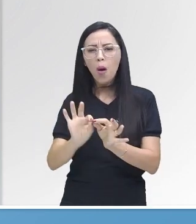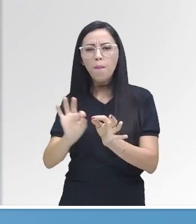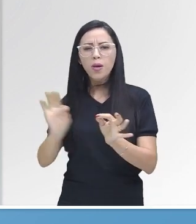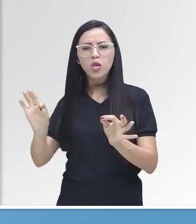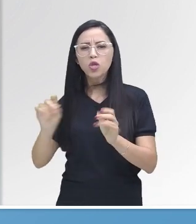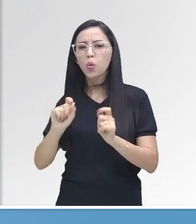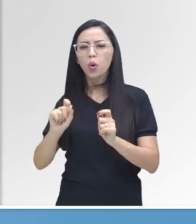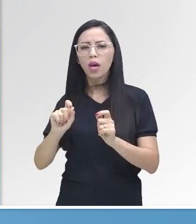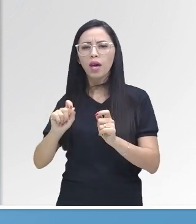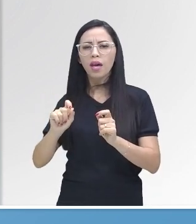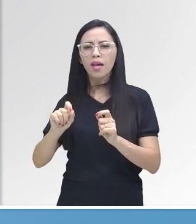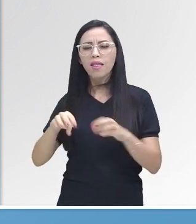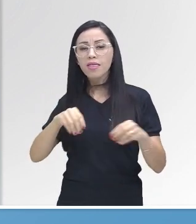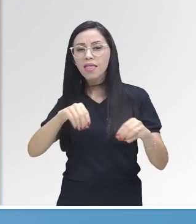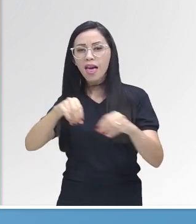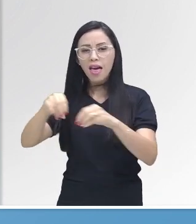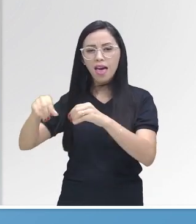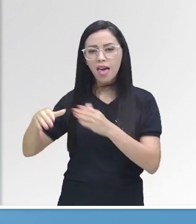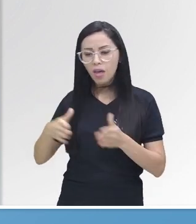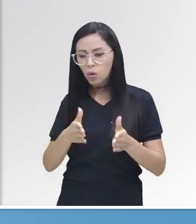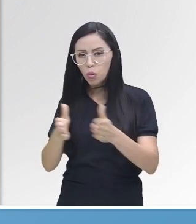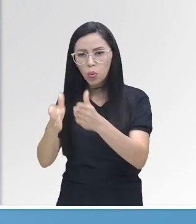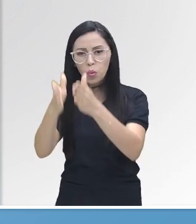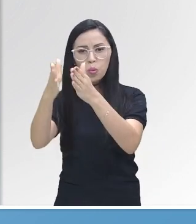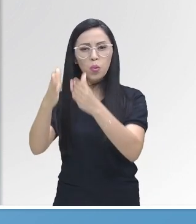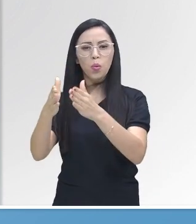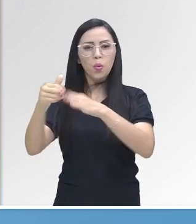outras coisas por aí.